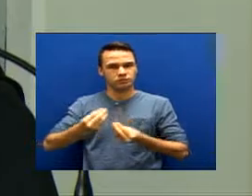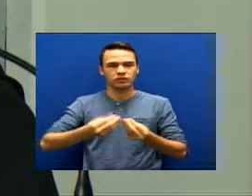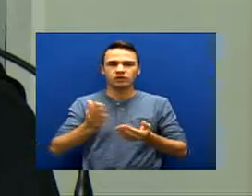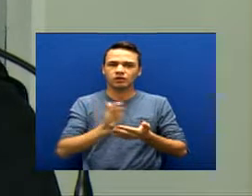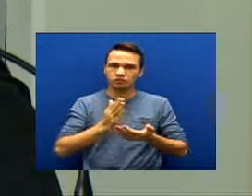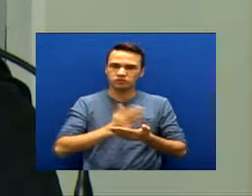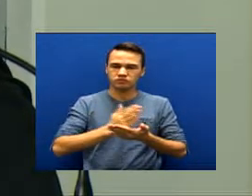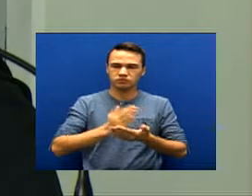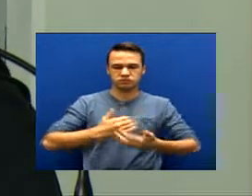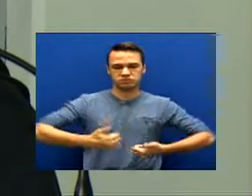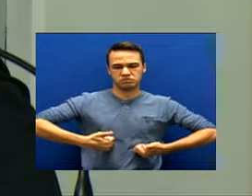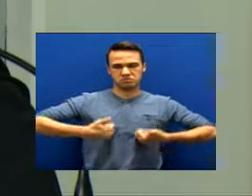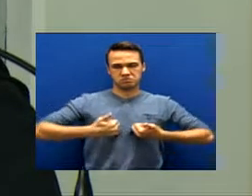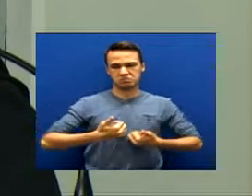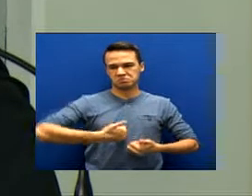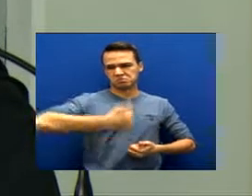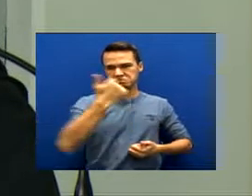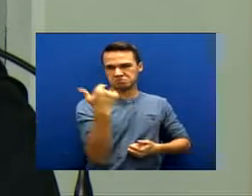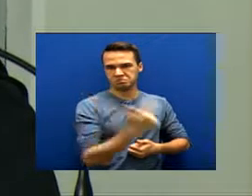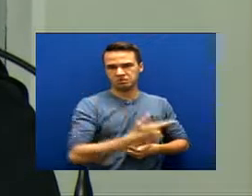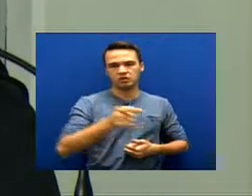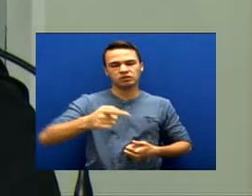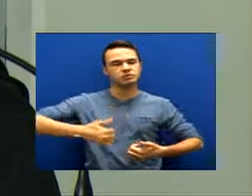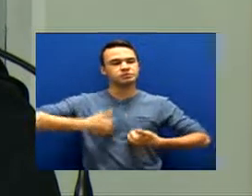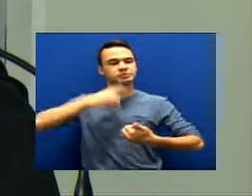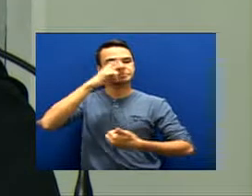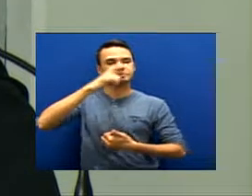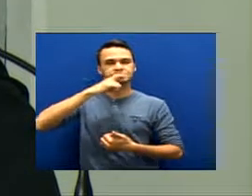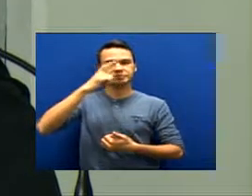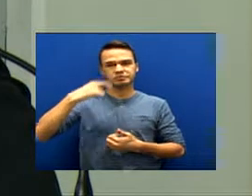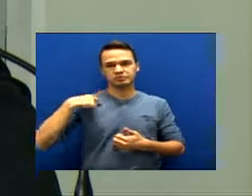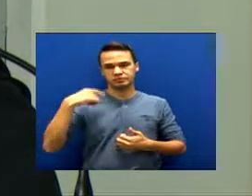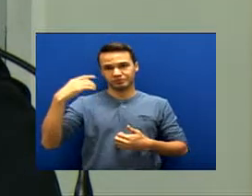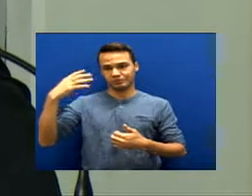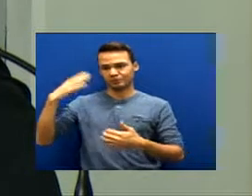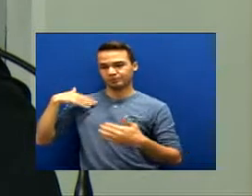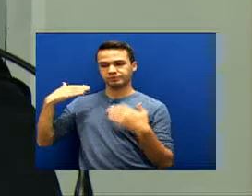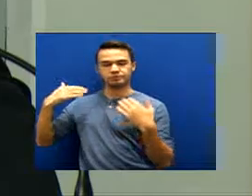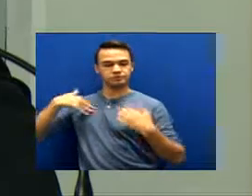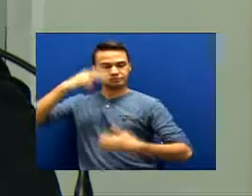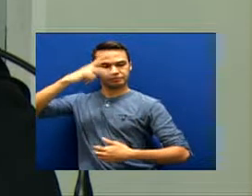sossego, muitas vezes o sono. Ao